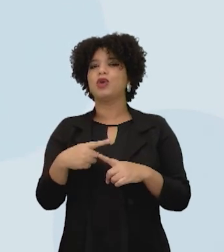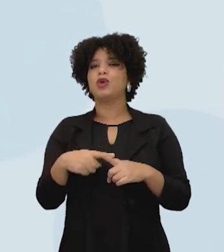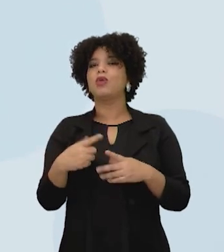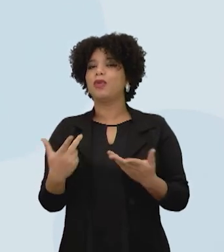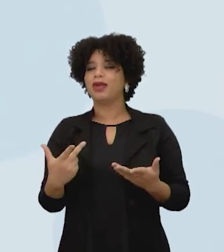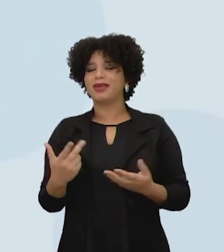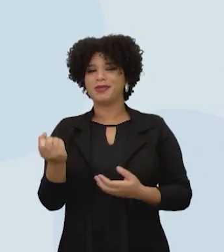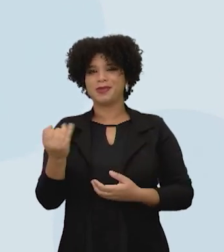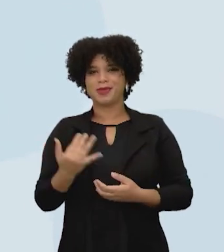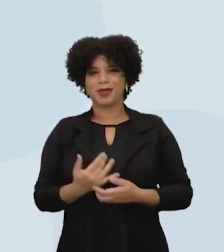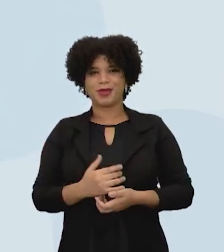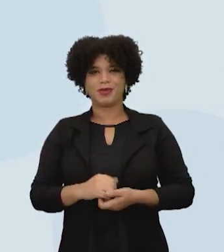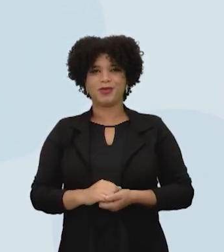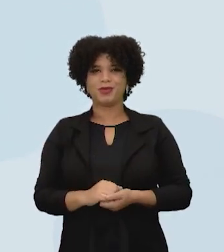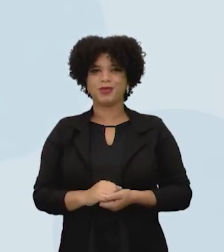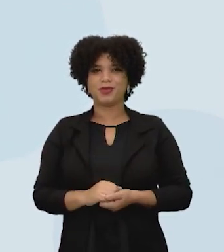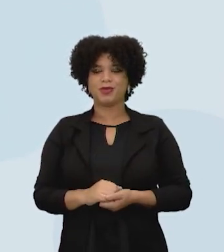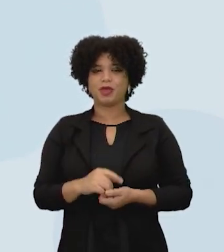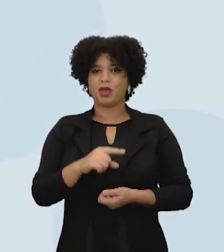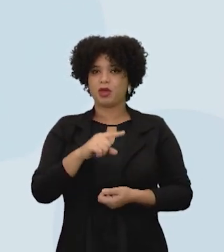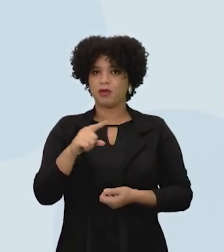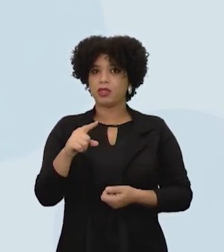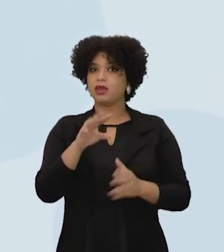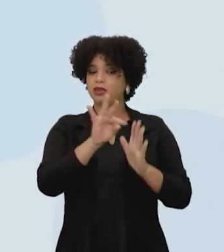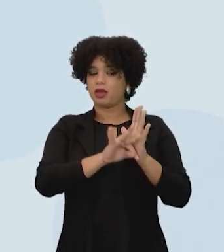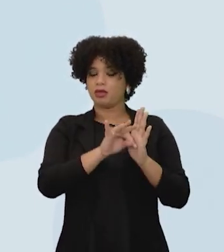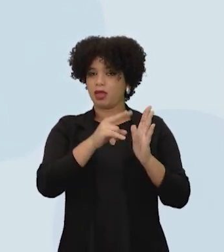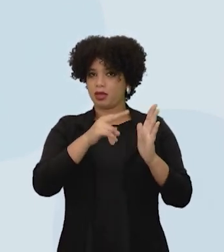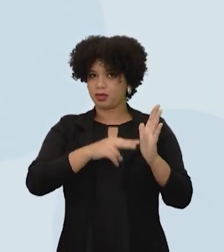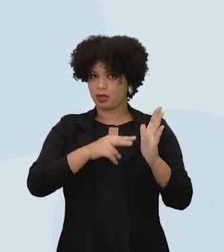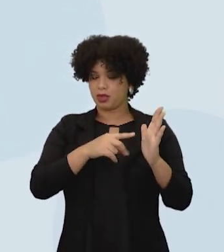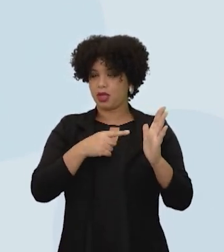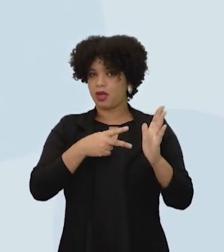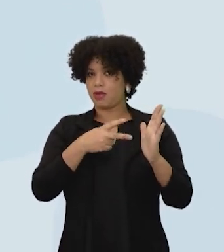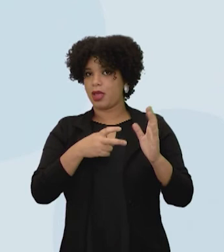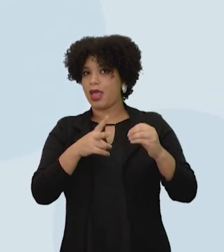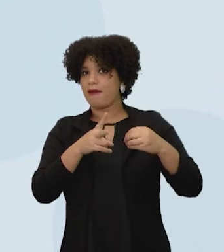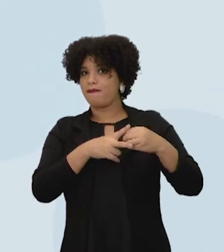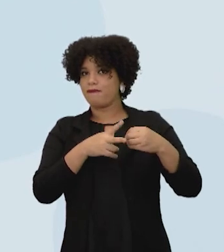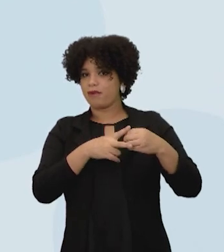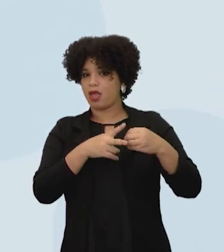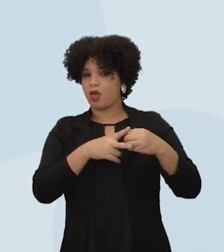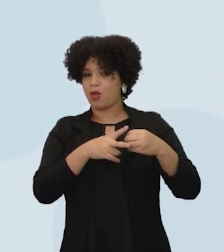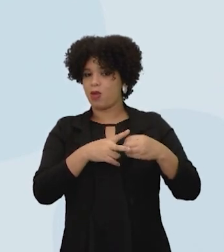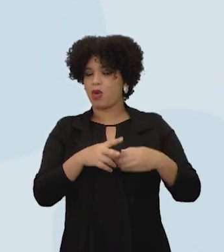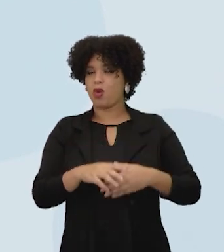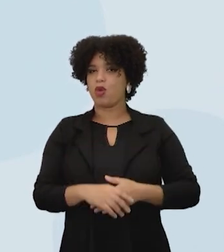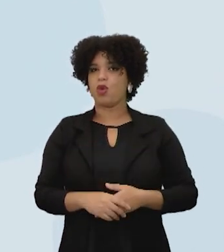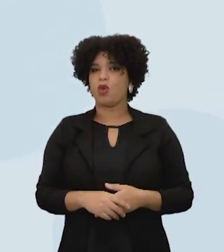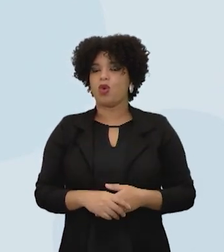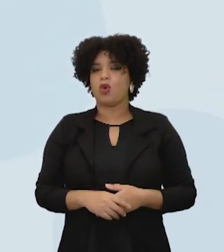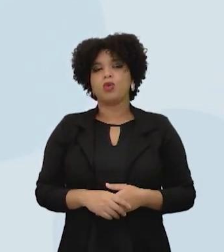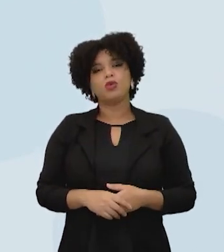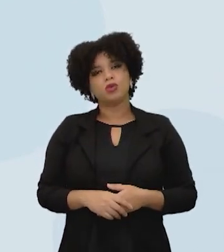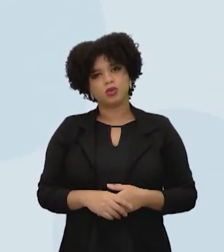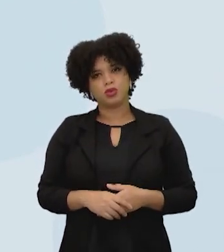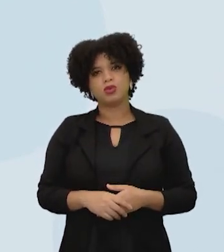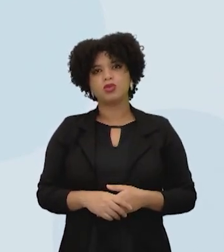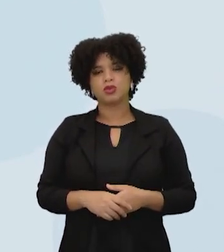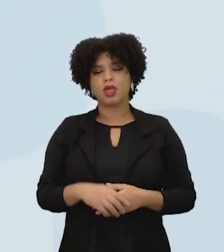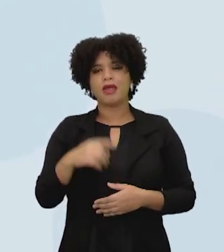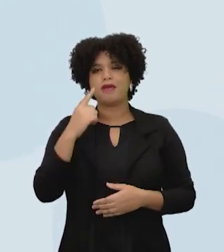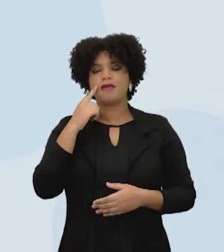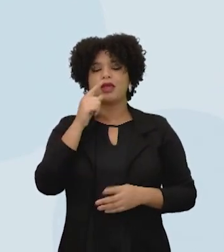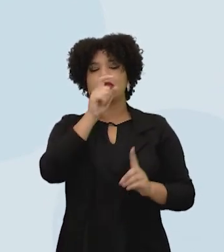está no plural? Vocês vão ter que buscar lá no texto a relação do verbo entrarem com a quem ela